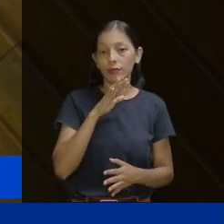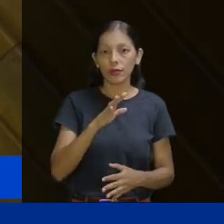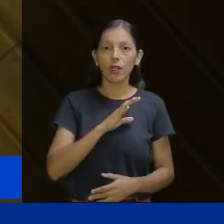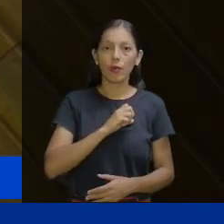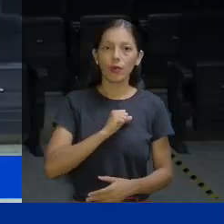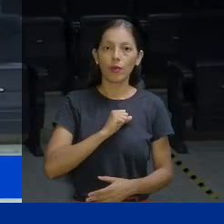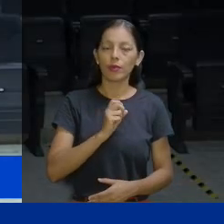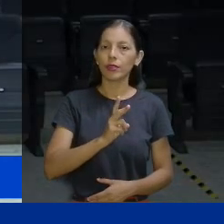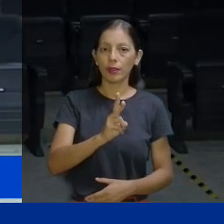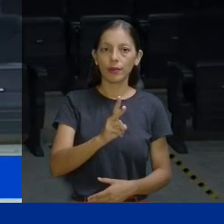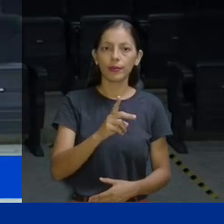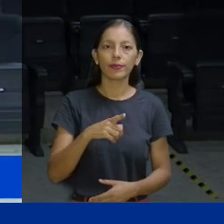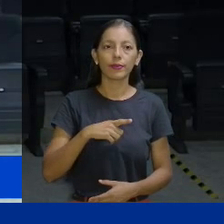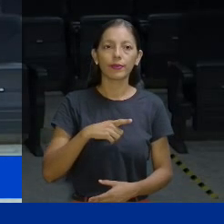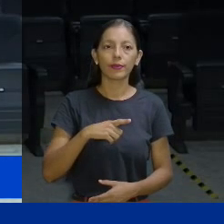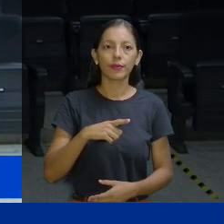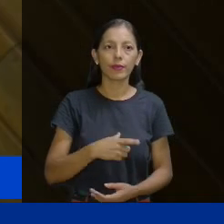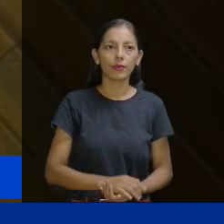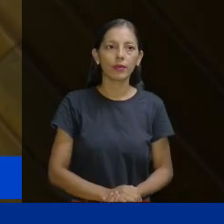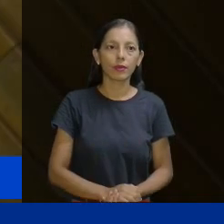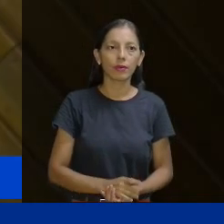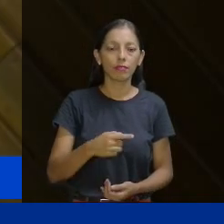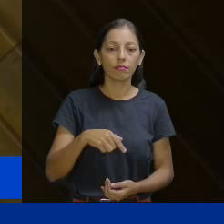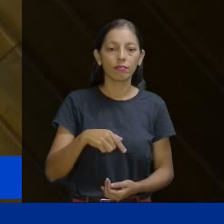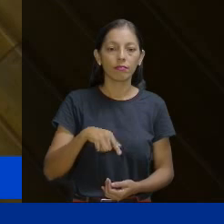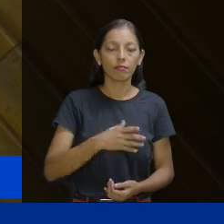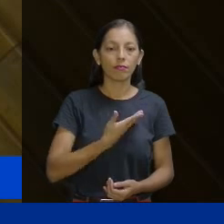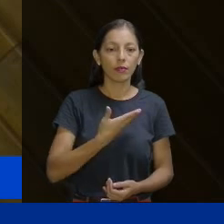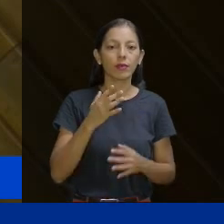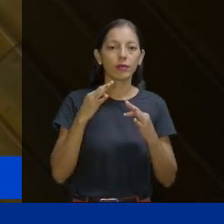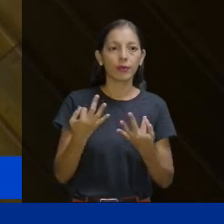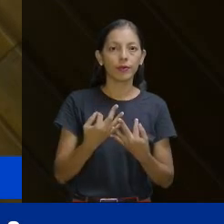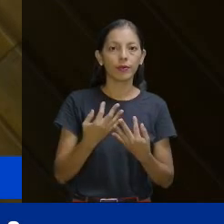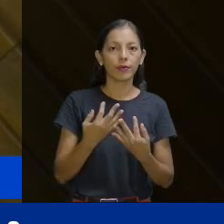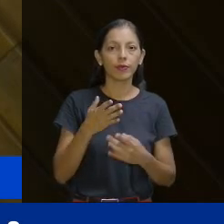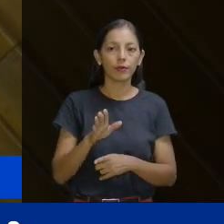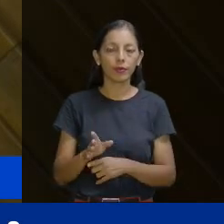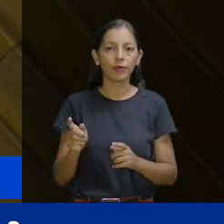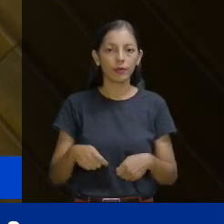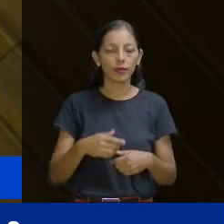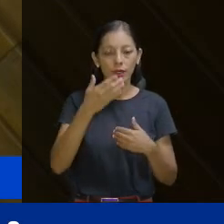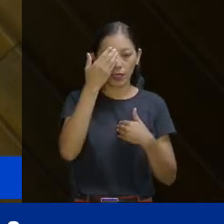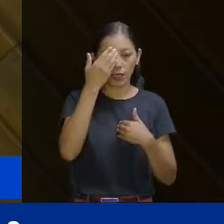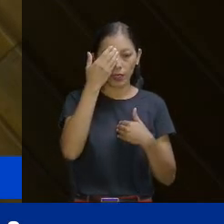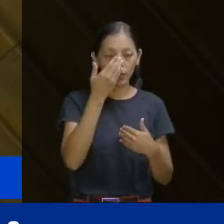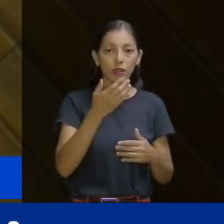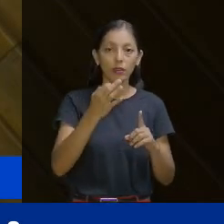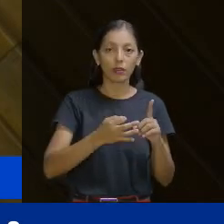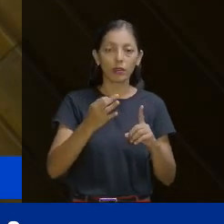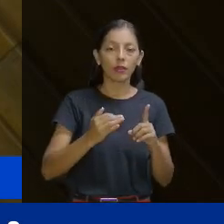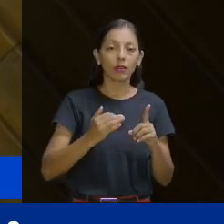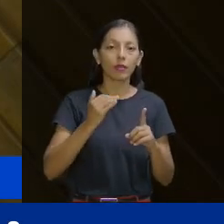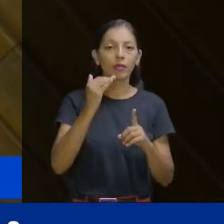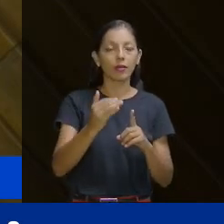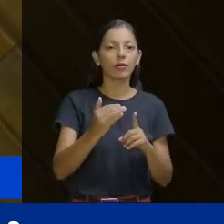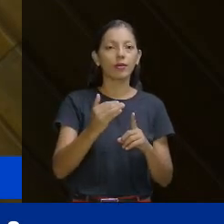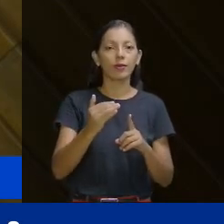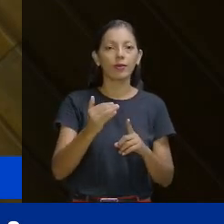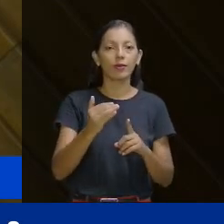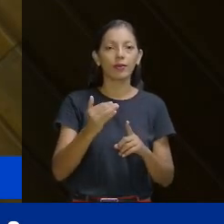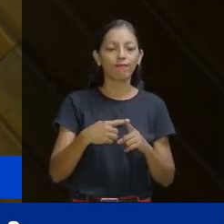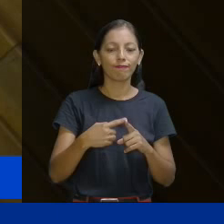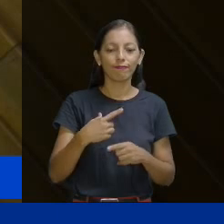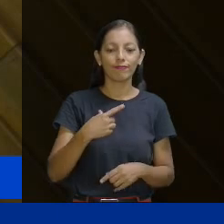a todos, inclusive pela minha escolha para receber essa medalha de